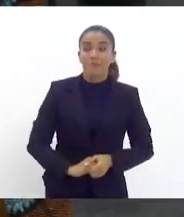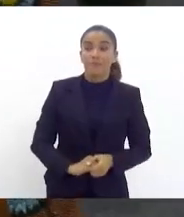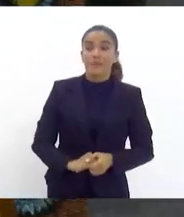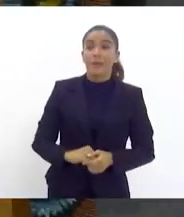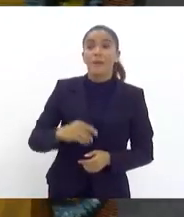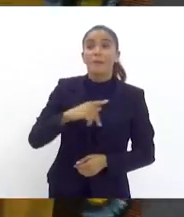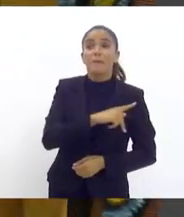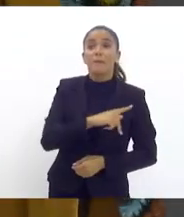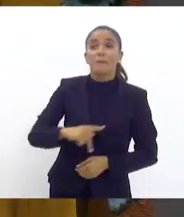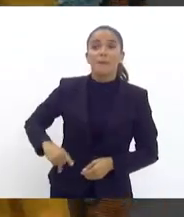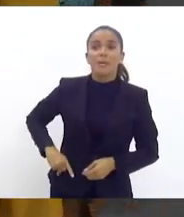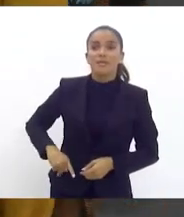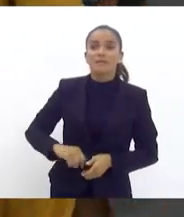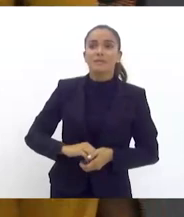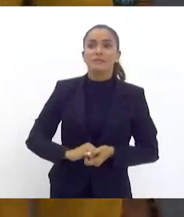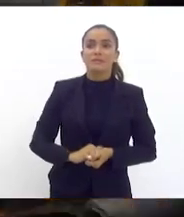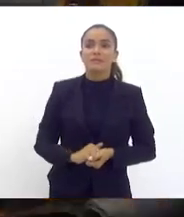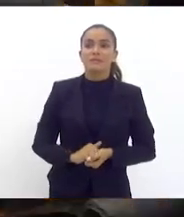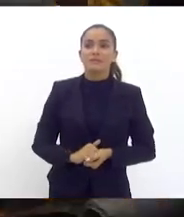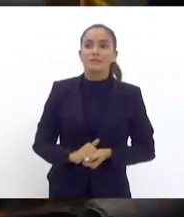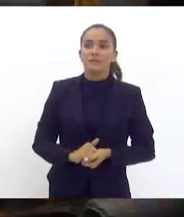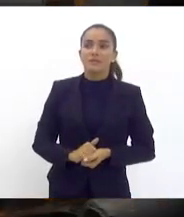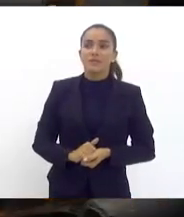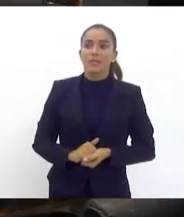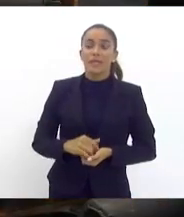Presidente, eu queria...